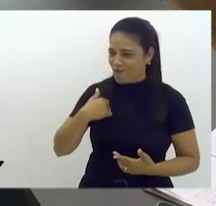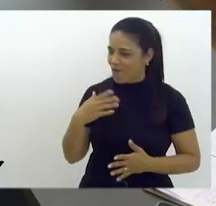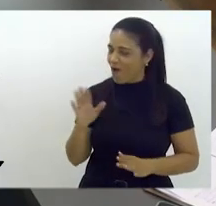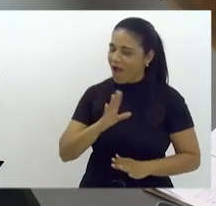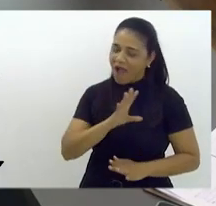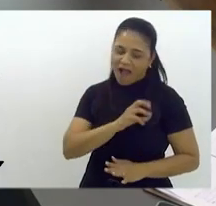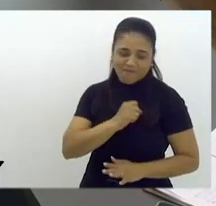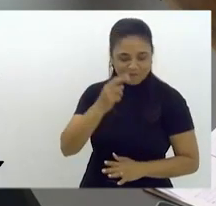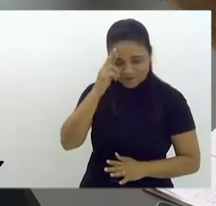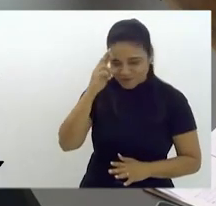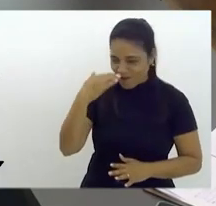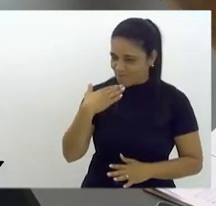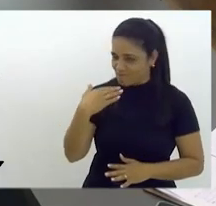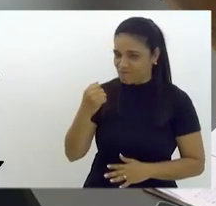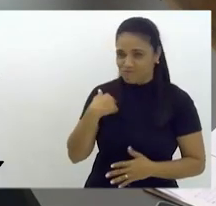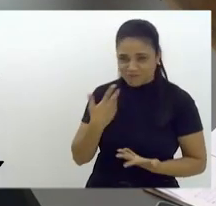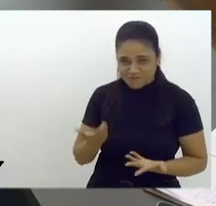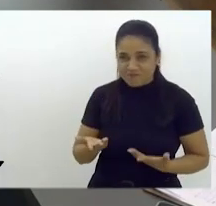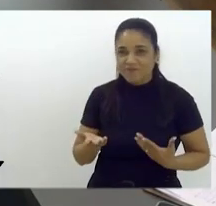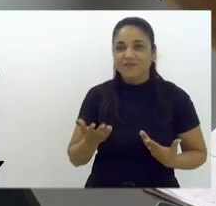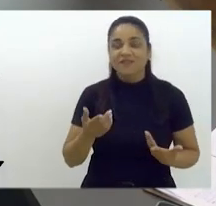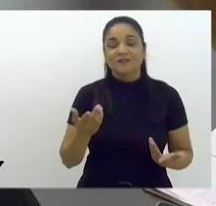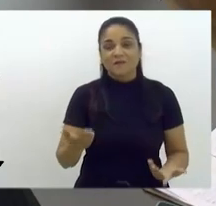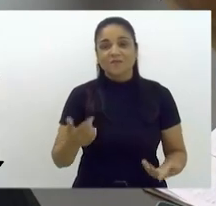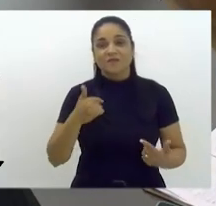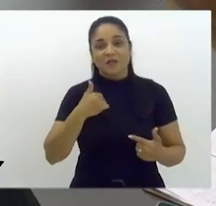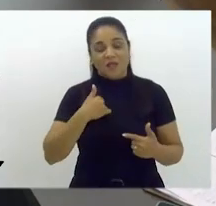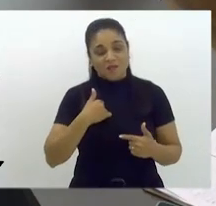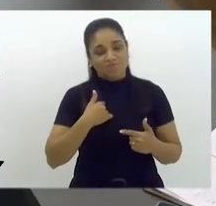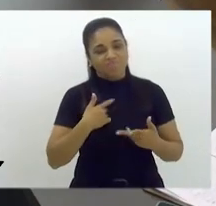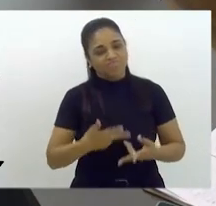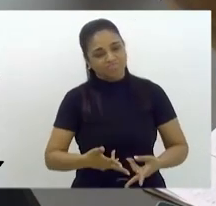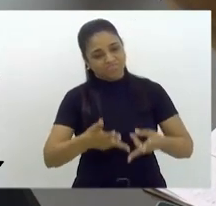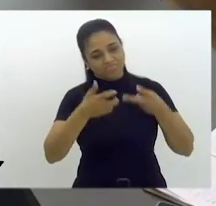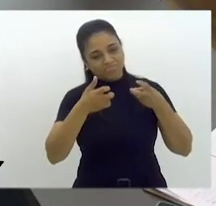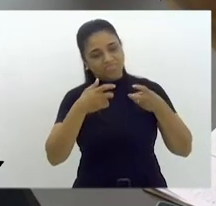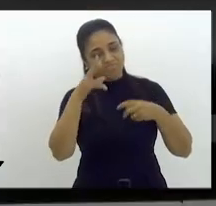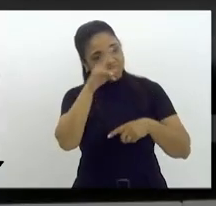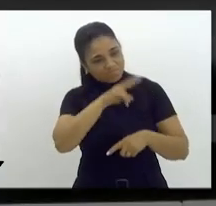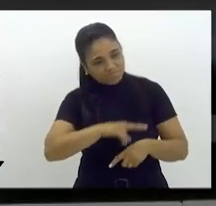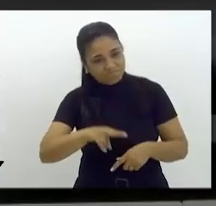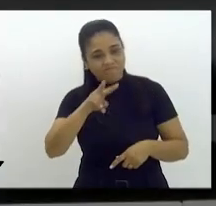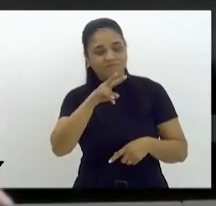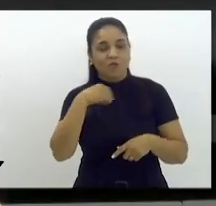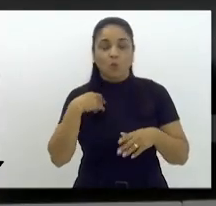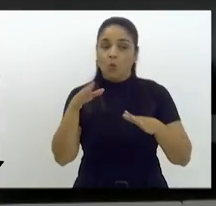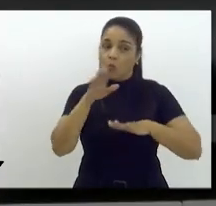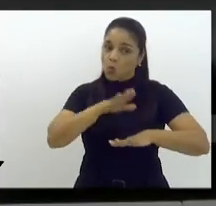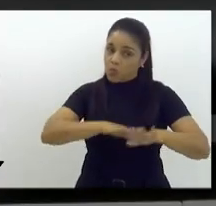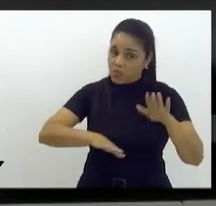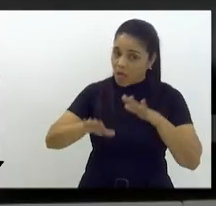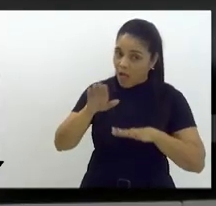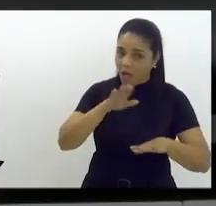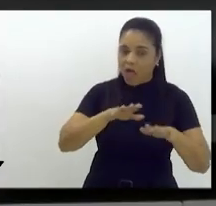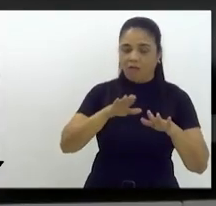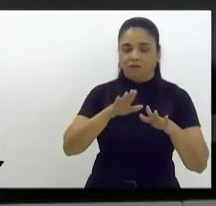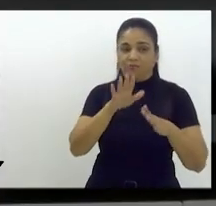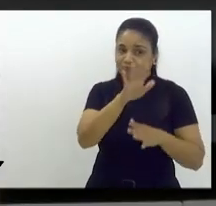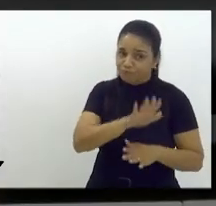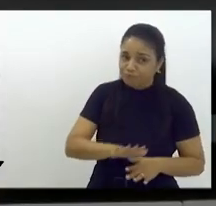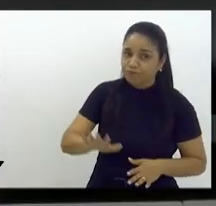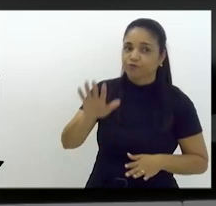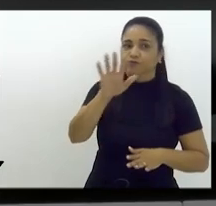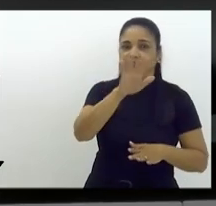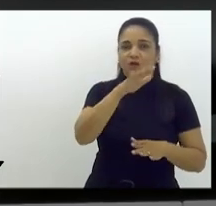Então o que eu gostaria de montar o seguinte eu sempre vejo com muito cuidado quando você vai generalizar então Assim eu evito